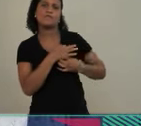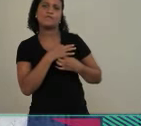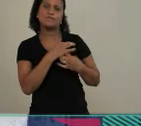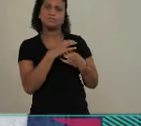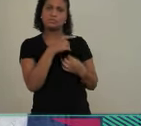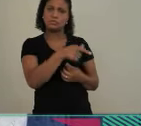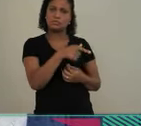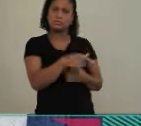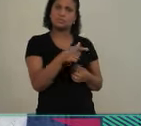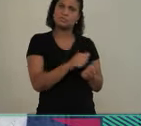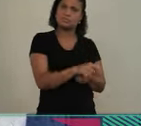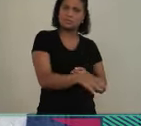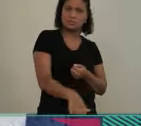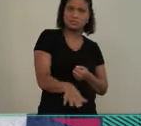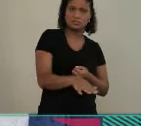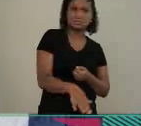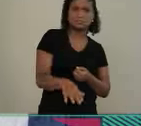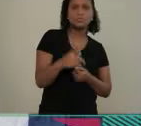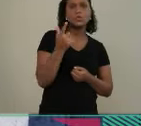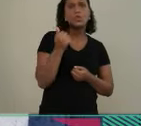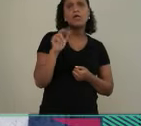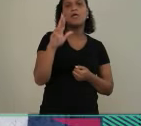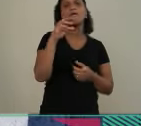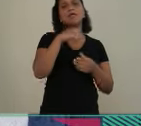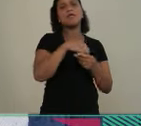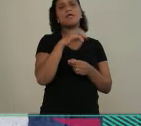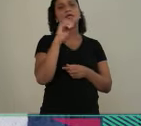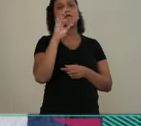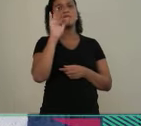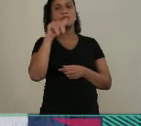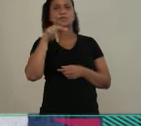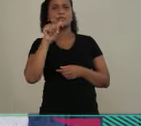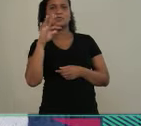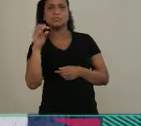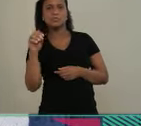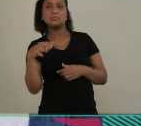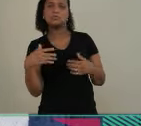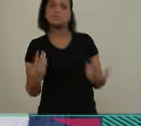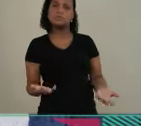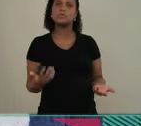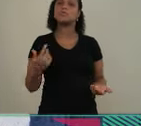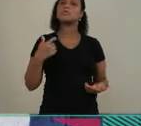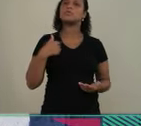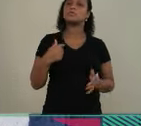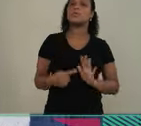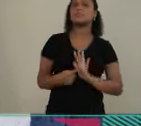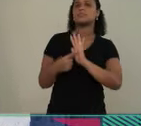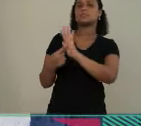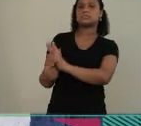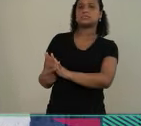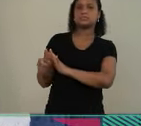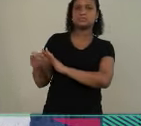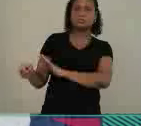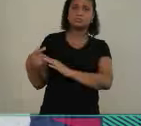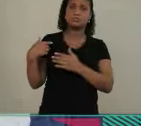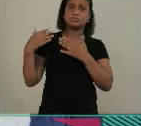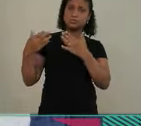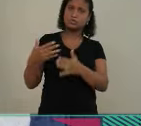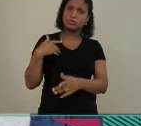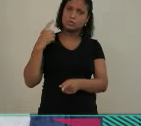alguma coisa que fosse com criança, né? No lar, no orfanato. Então me apresentei no lar e